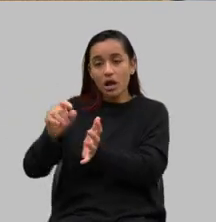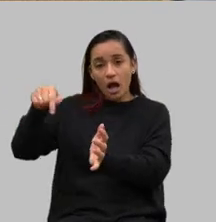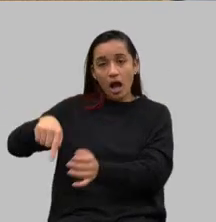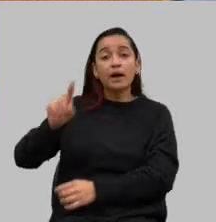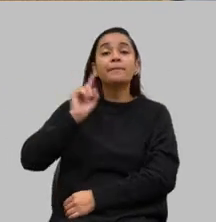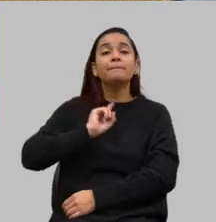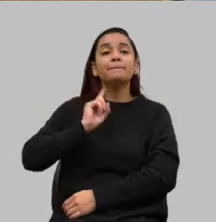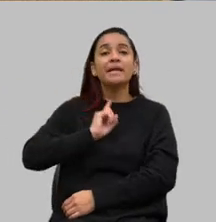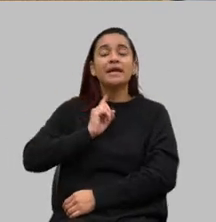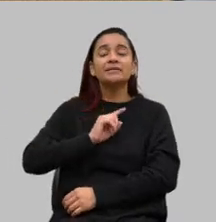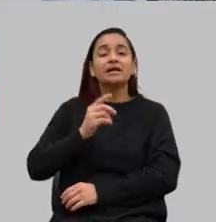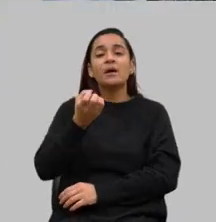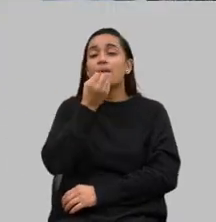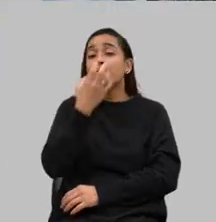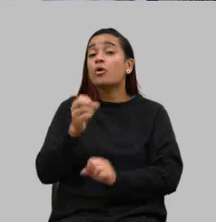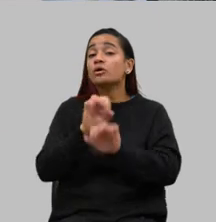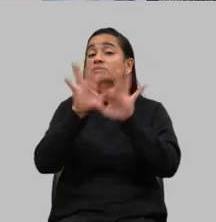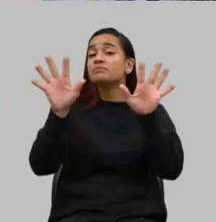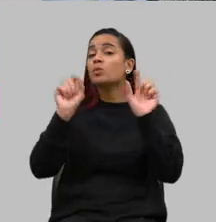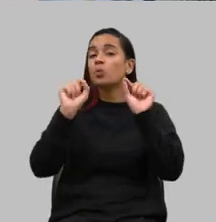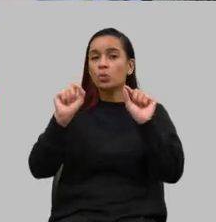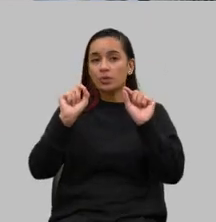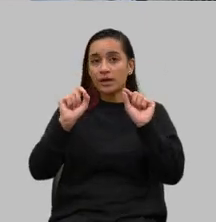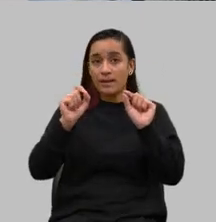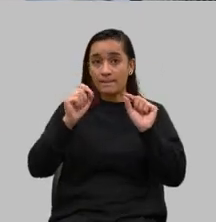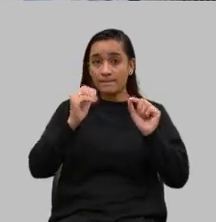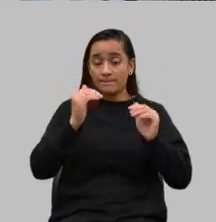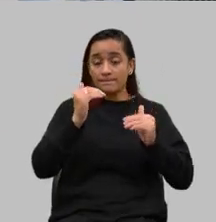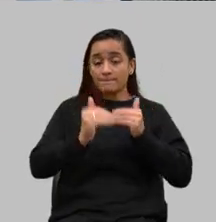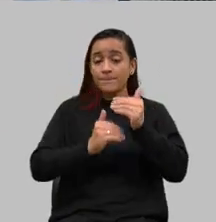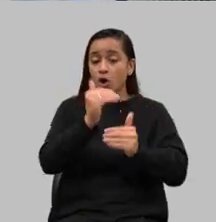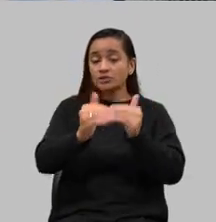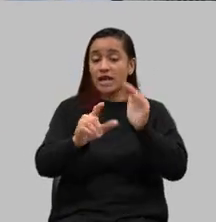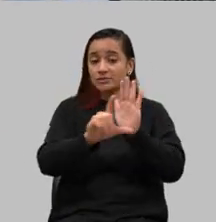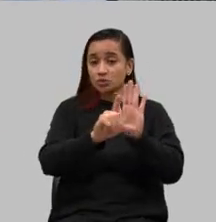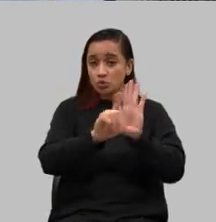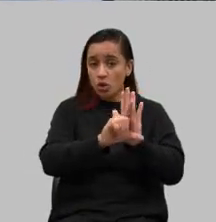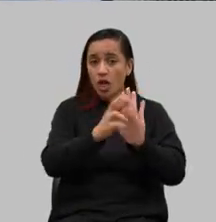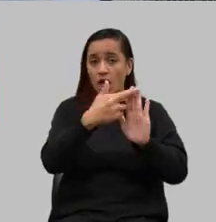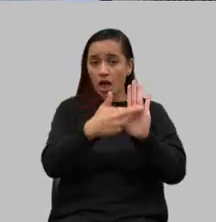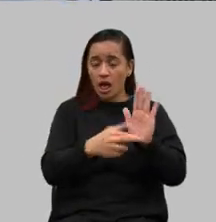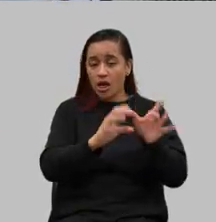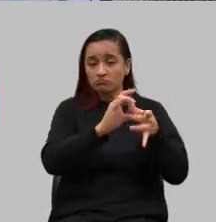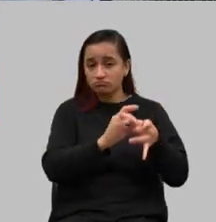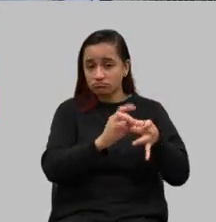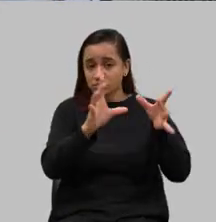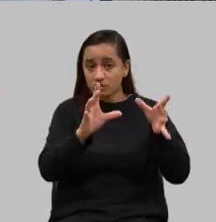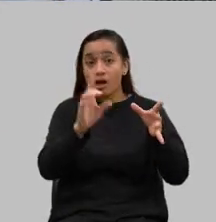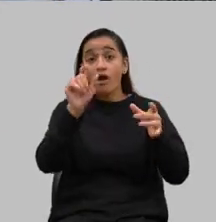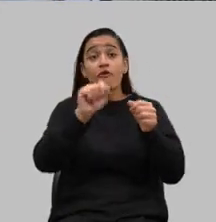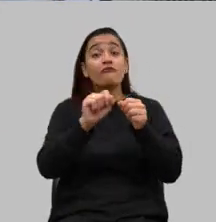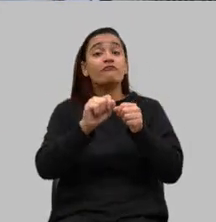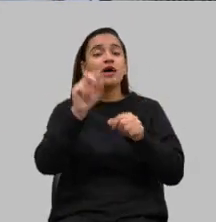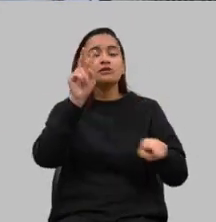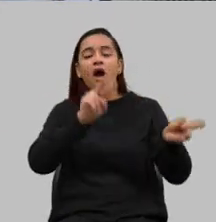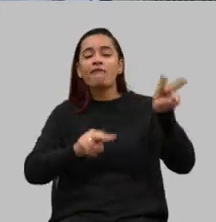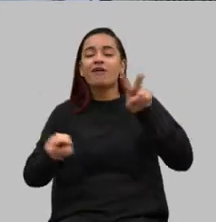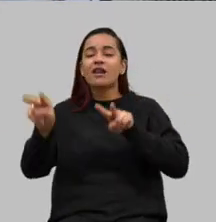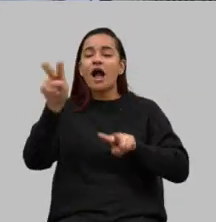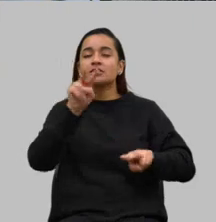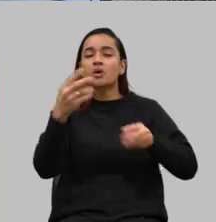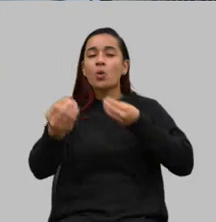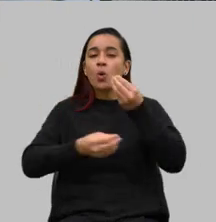gente esclarecer que o processo de licenciamento ambiental ele faz uma avaliação de potencial Impacto